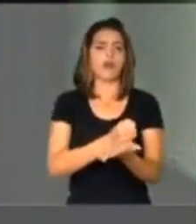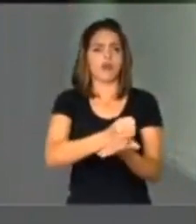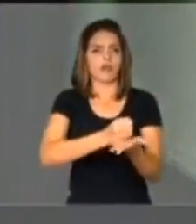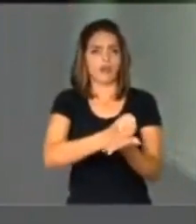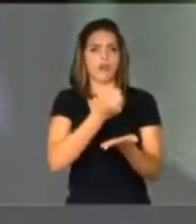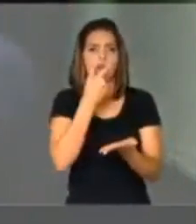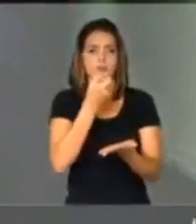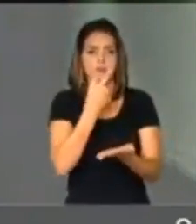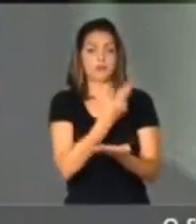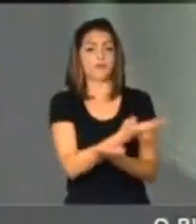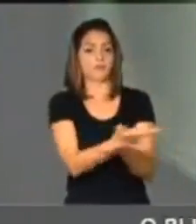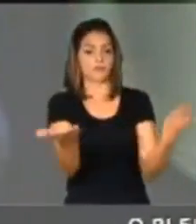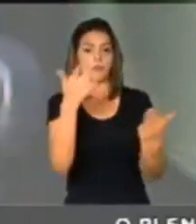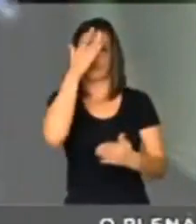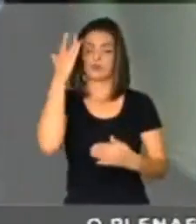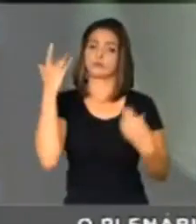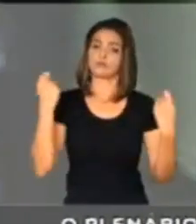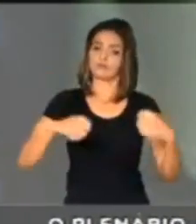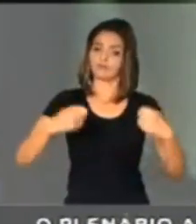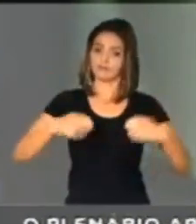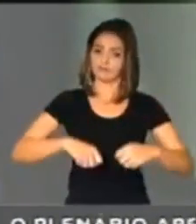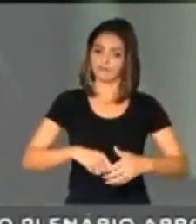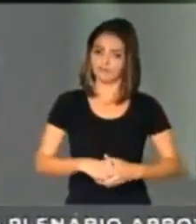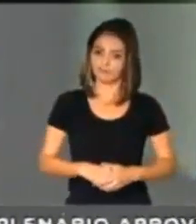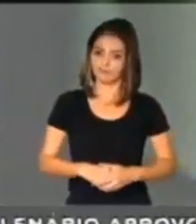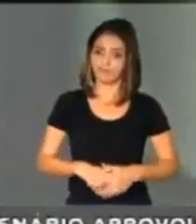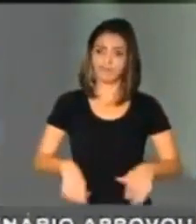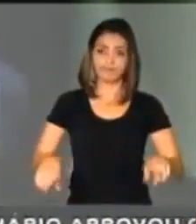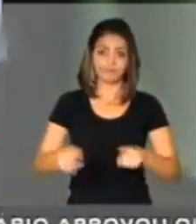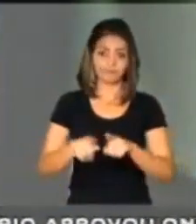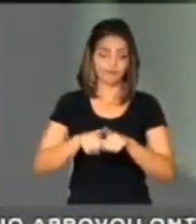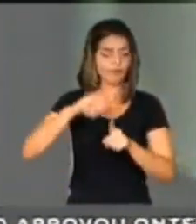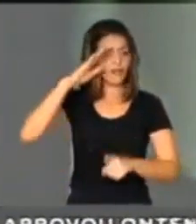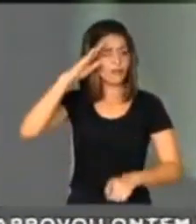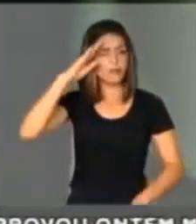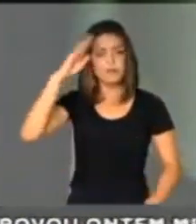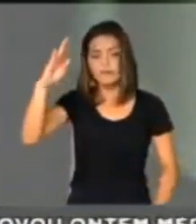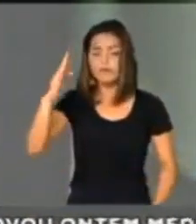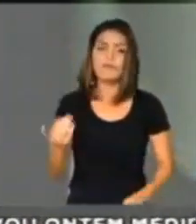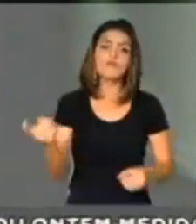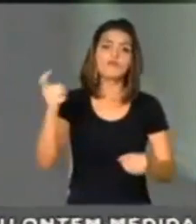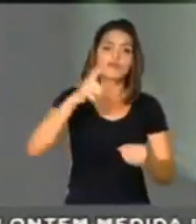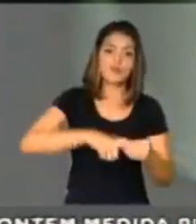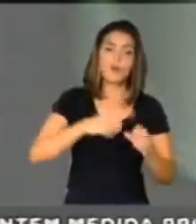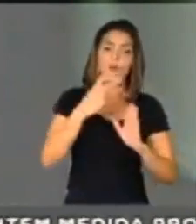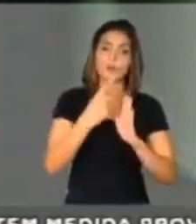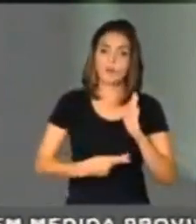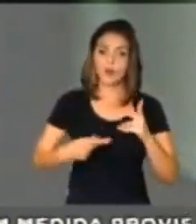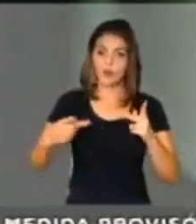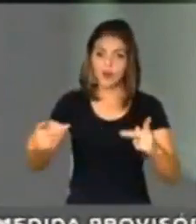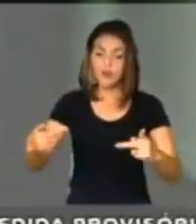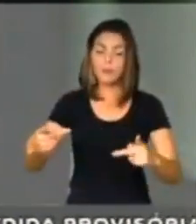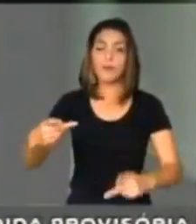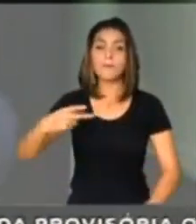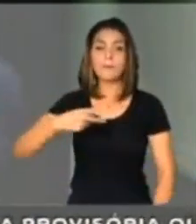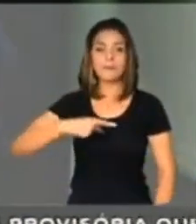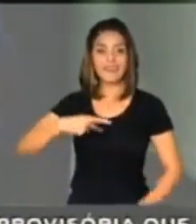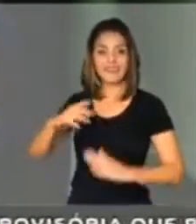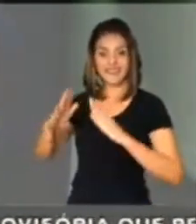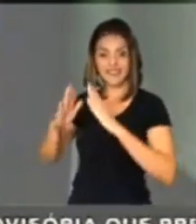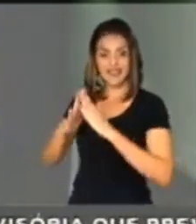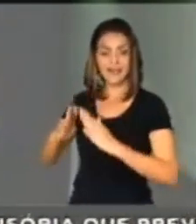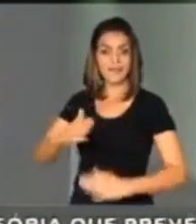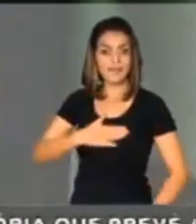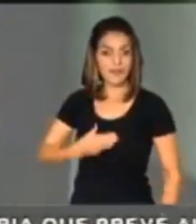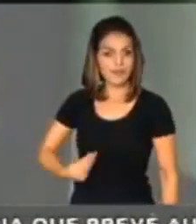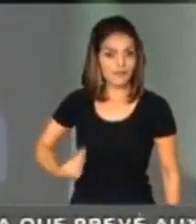de pessoas. E, por fim, é fundamental a retomada do programa Minha Casa Minha Vida. Um